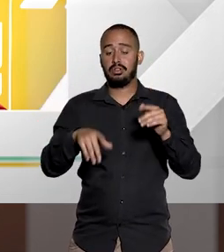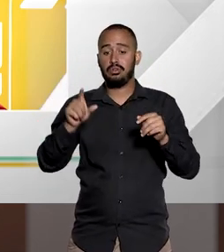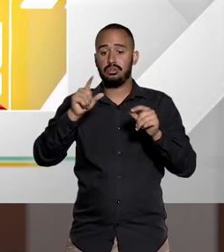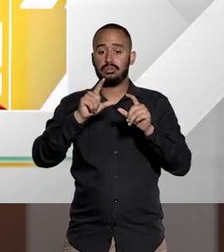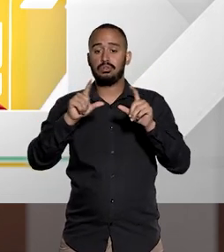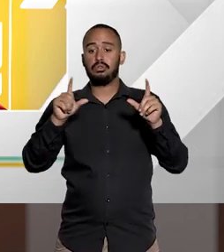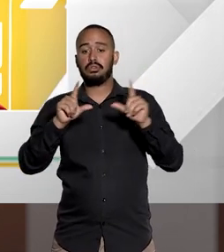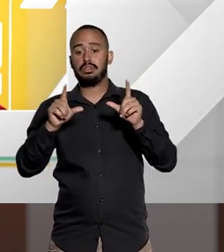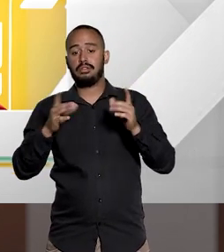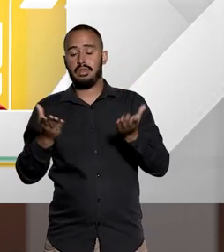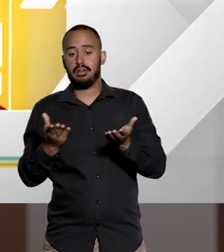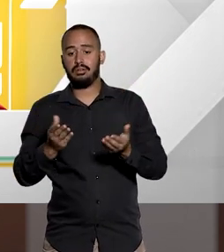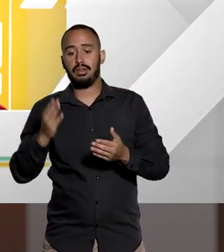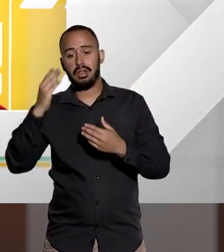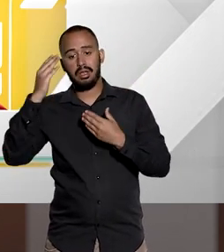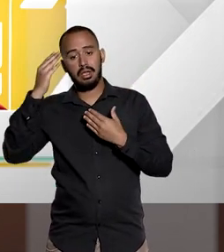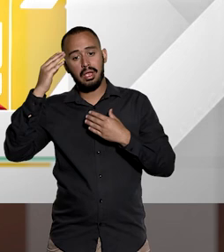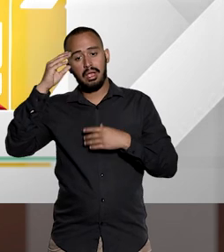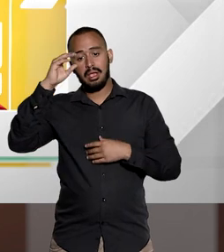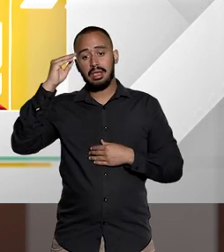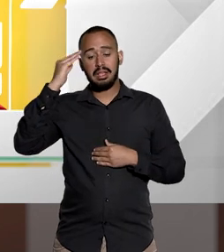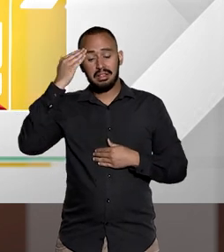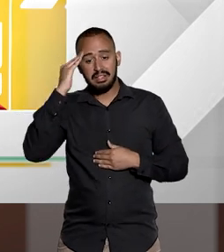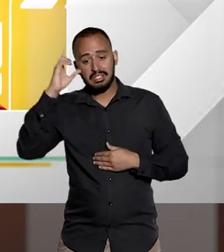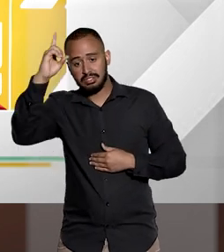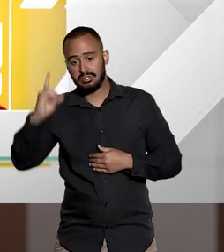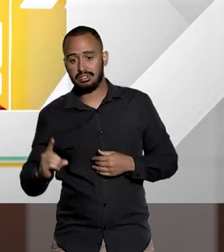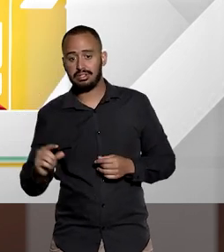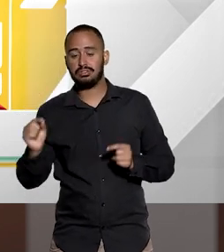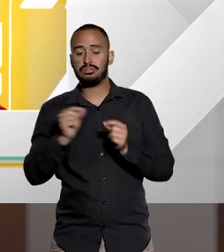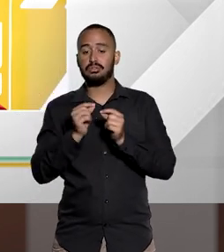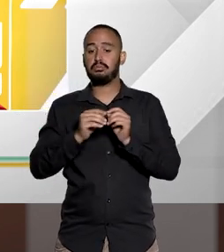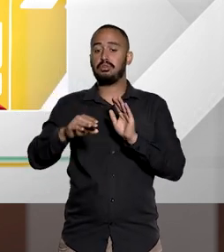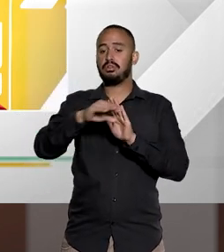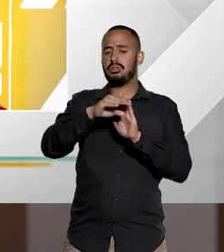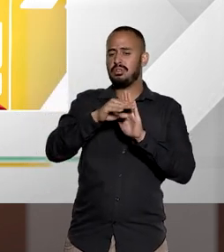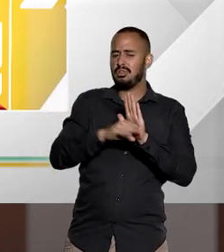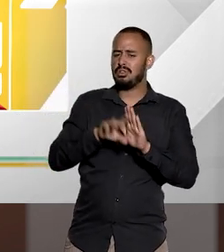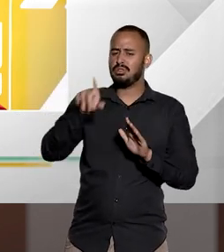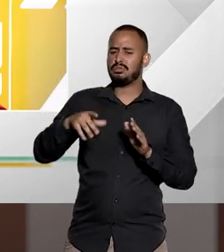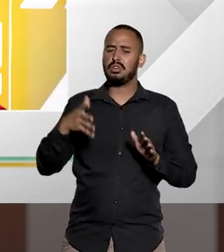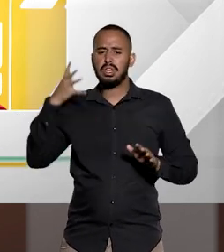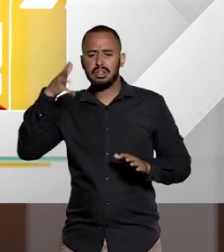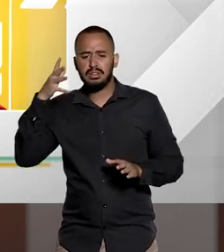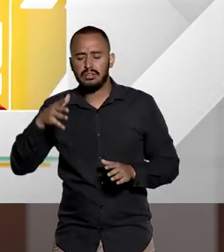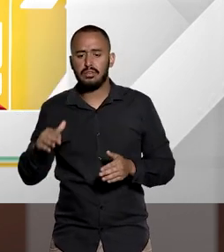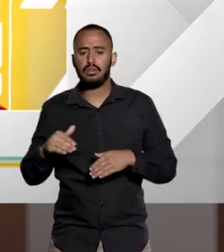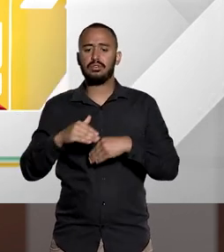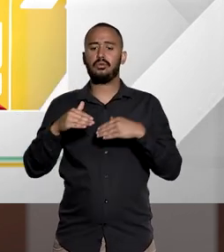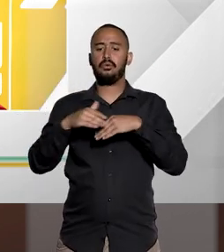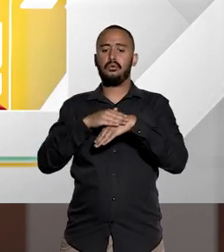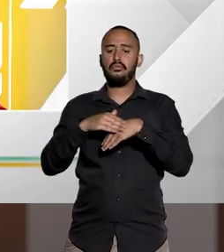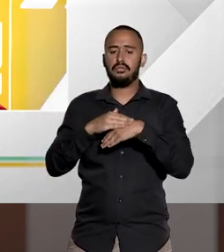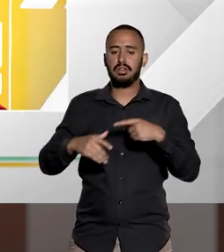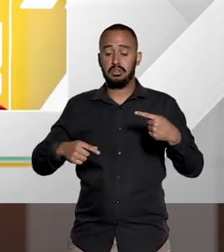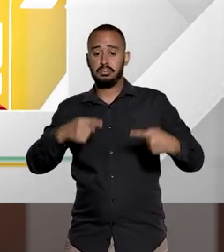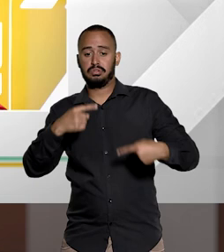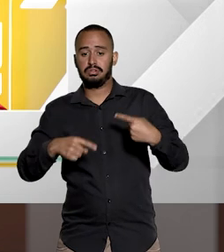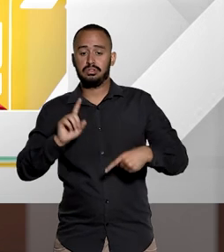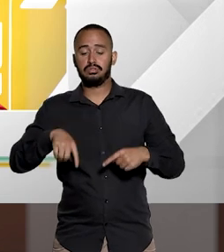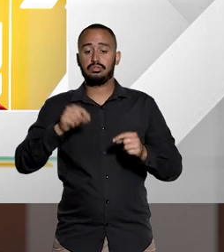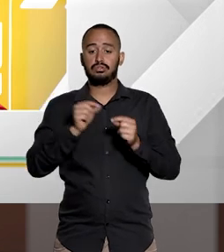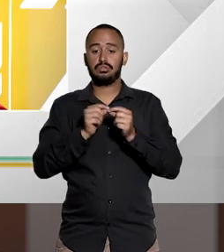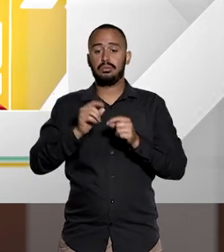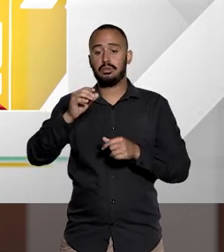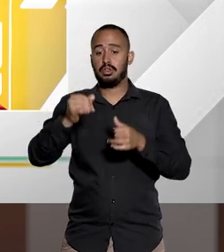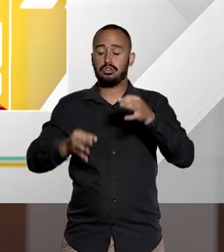programa Entender Direito com a realização desses esquetes, dessas entrevistas, nesses bate-papos com juristas sobre os temas